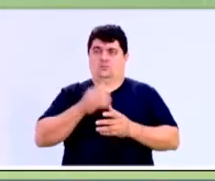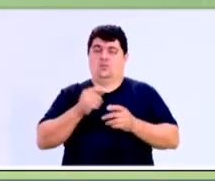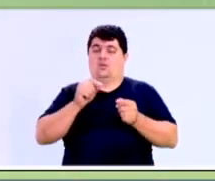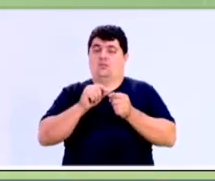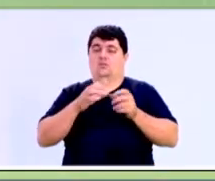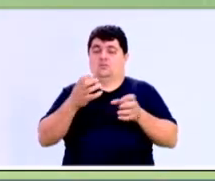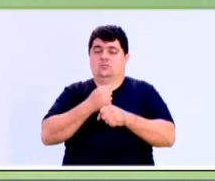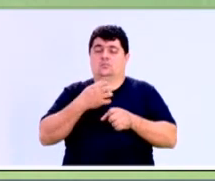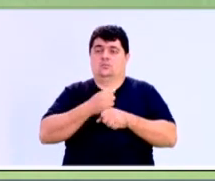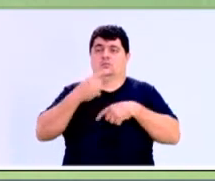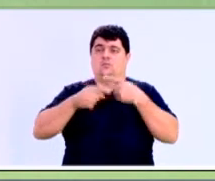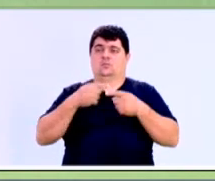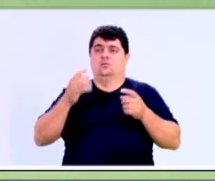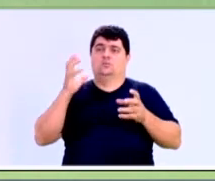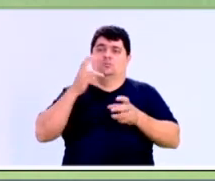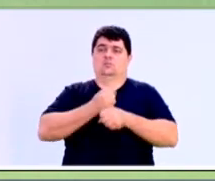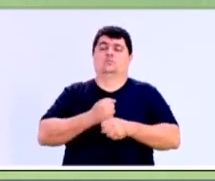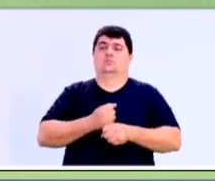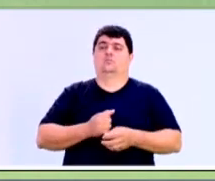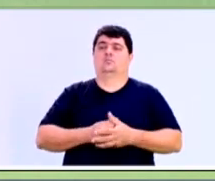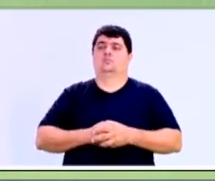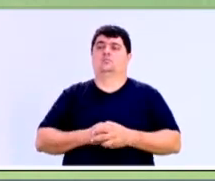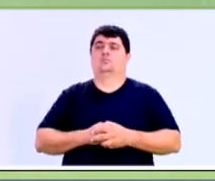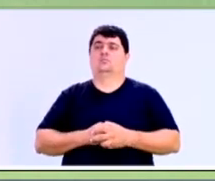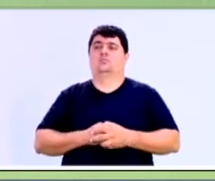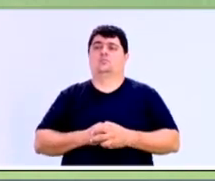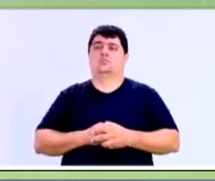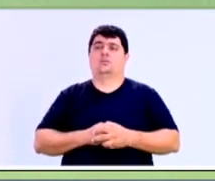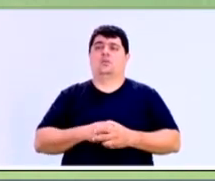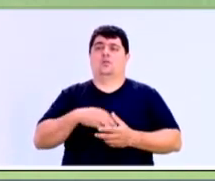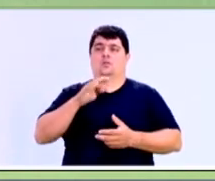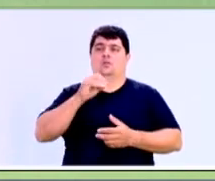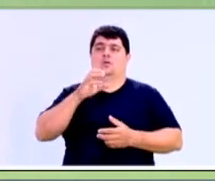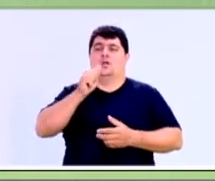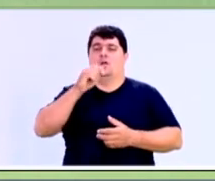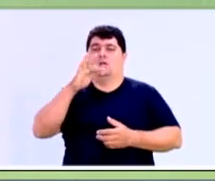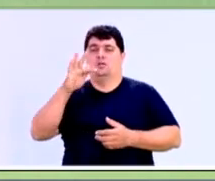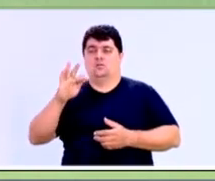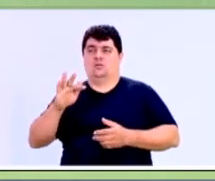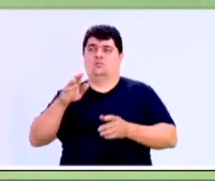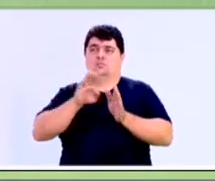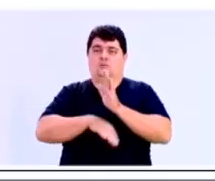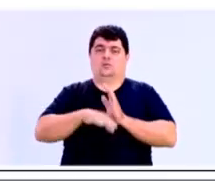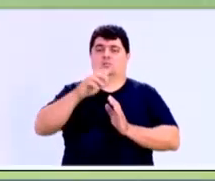cálculos, no final a gente dá uma repassada. Saldo em tesouraria, ativo circulante menos